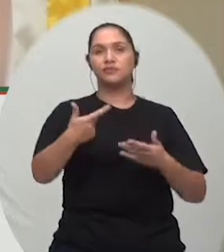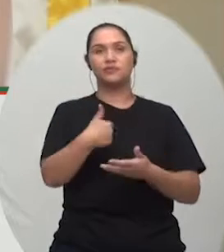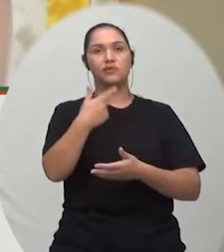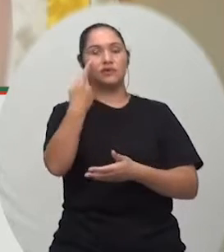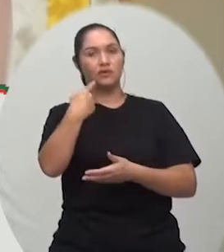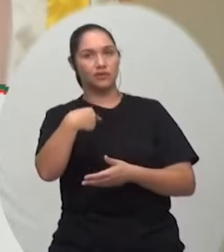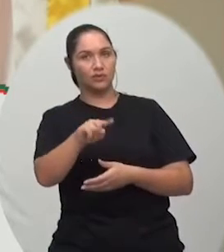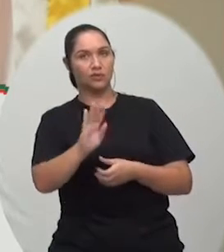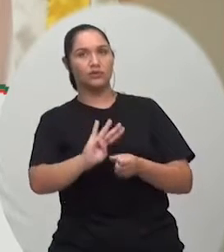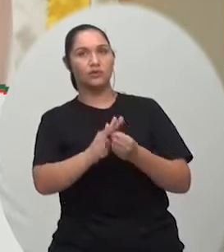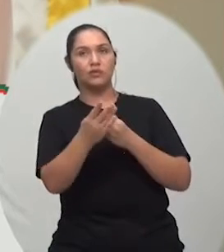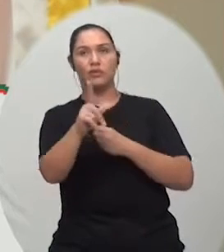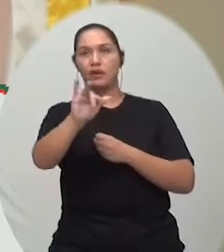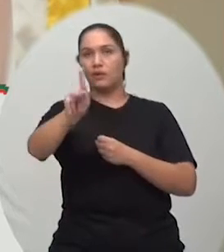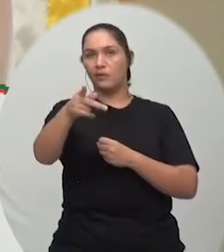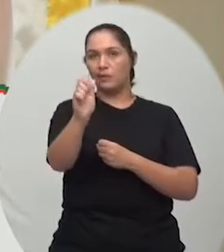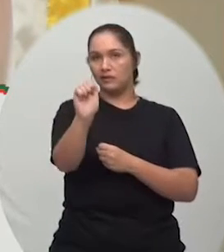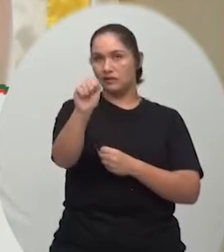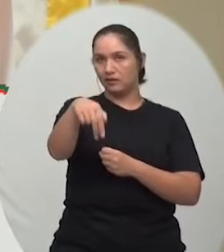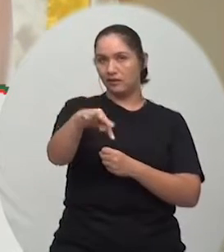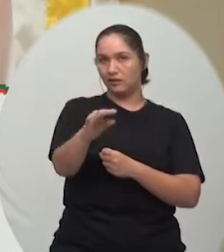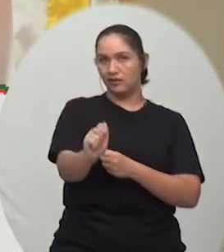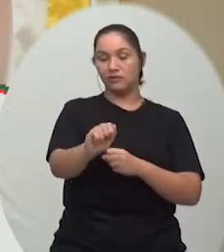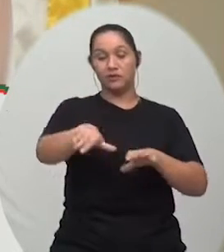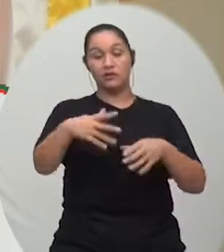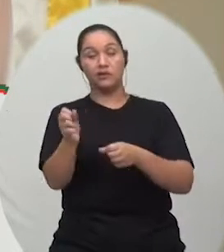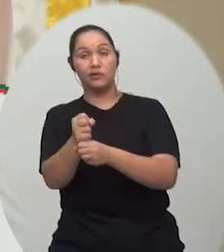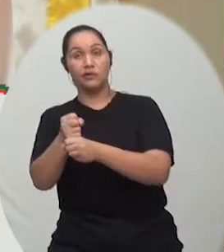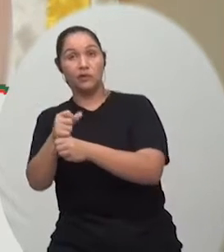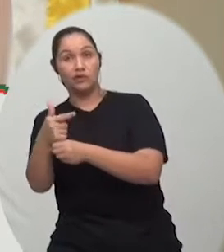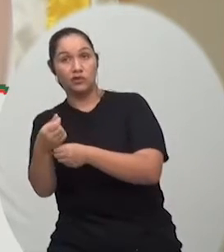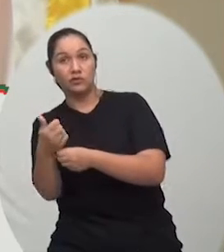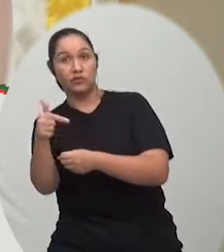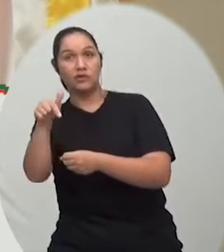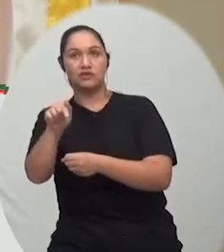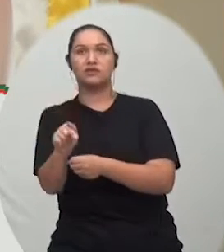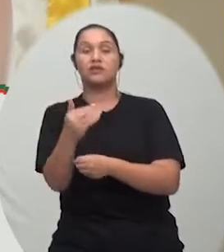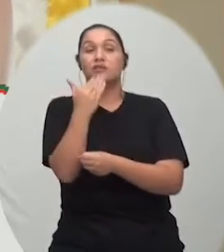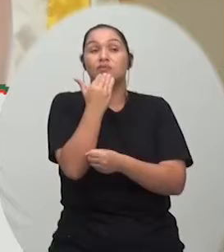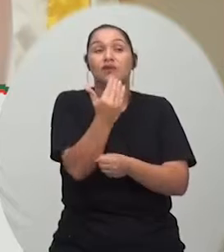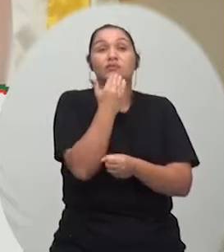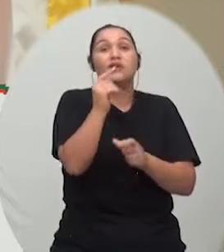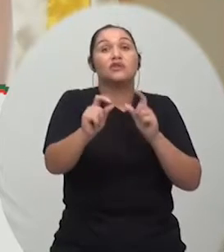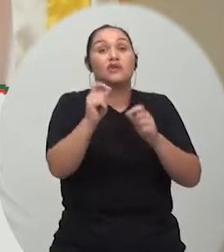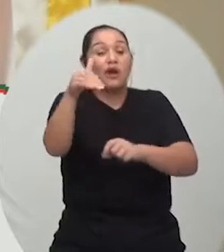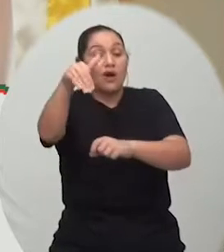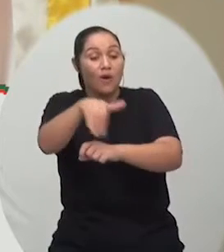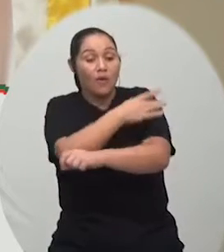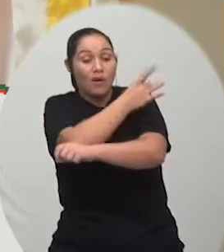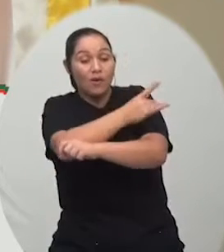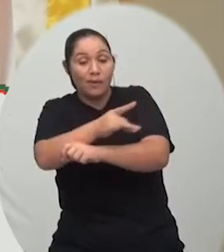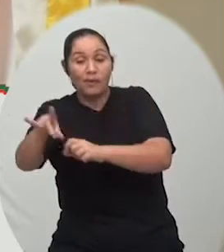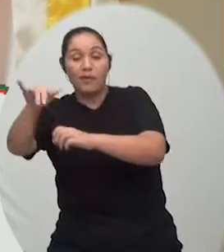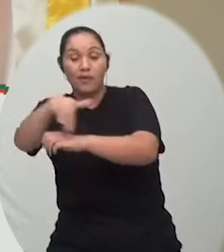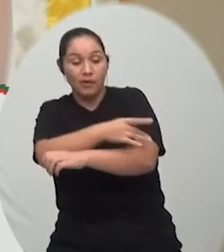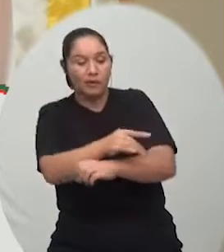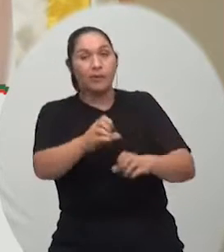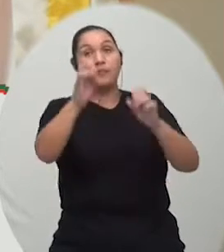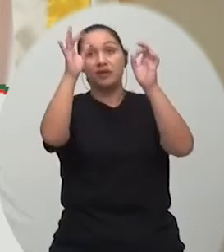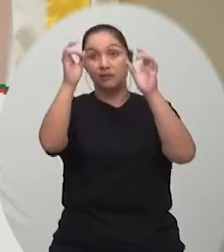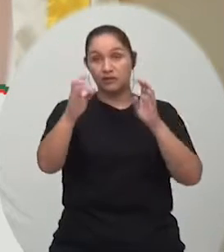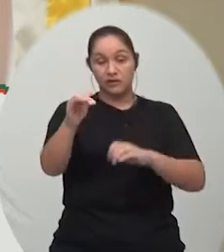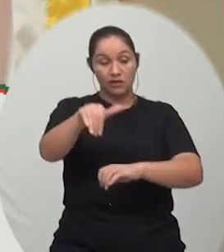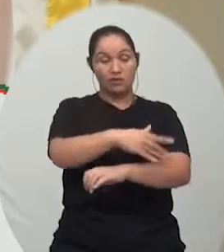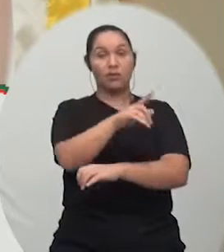Linha Anta, o mandato vem pedindo desde 2017 a manutenção de todas as ruas, em especial a rua